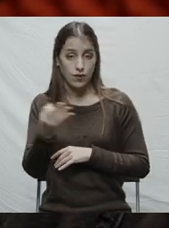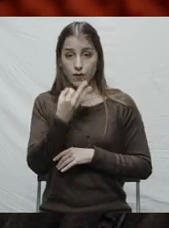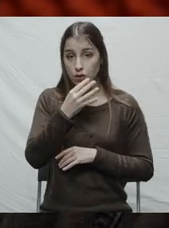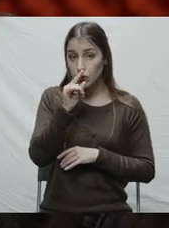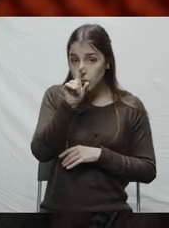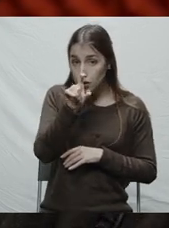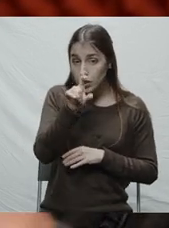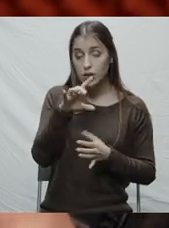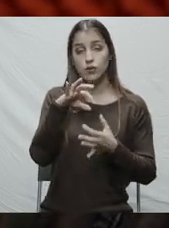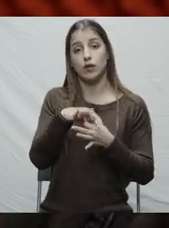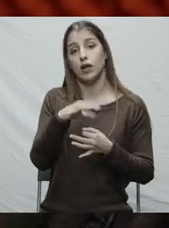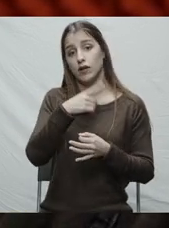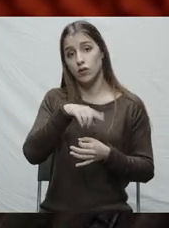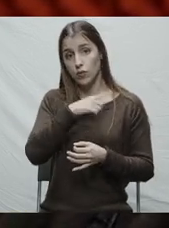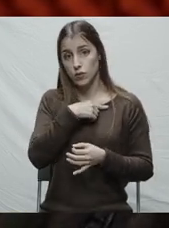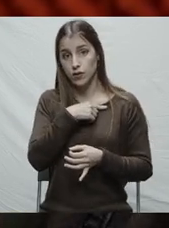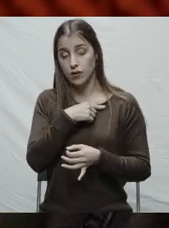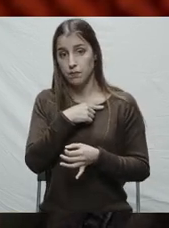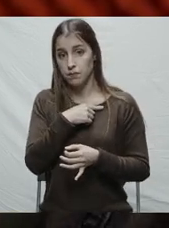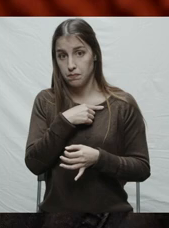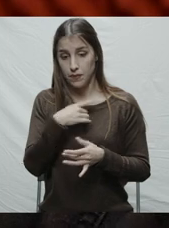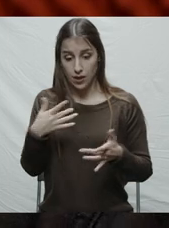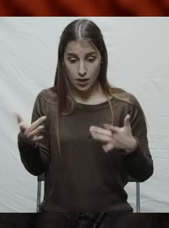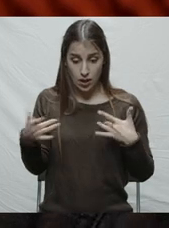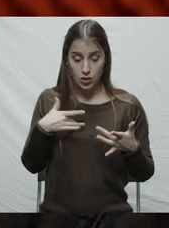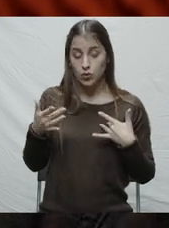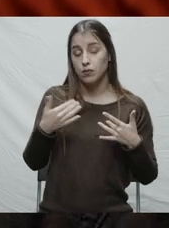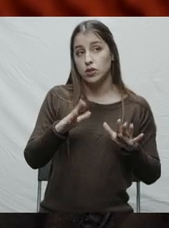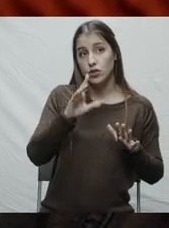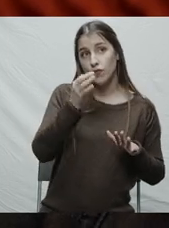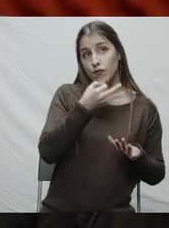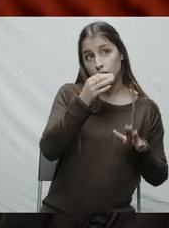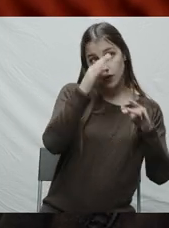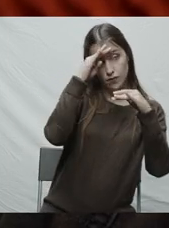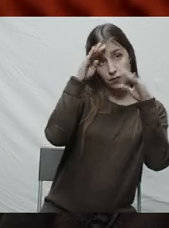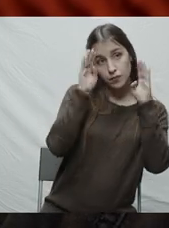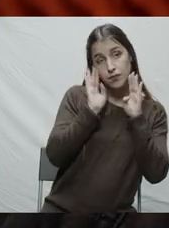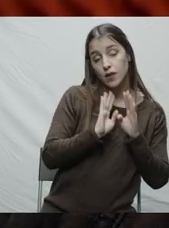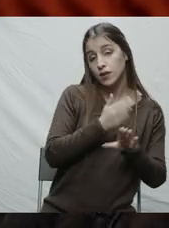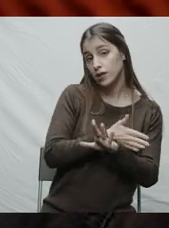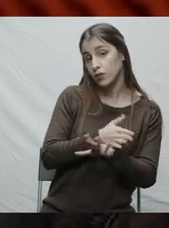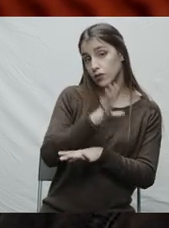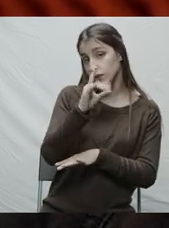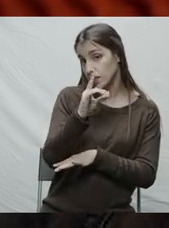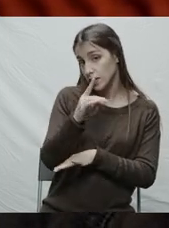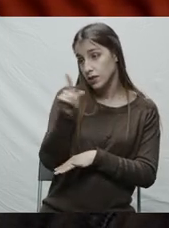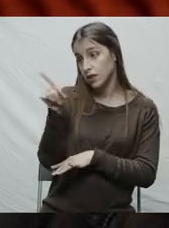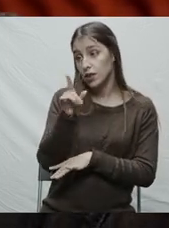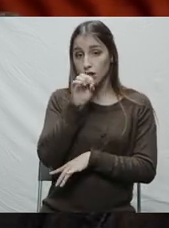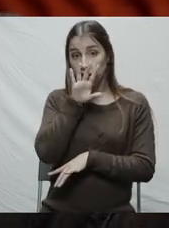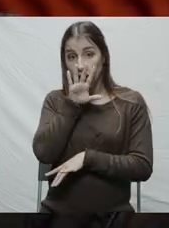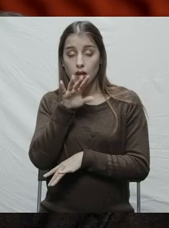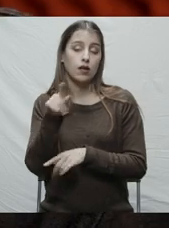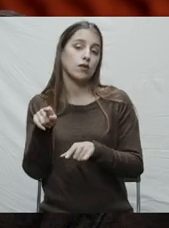peça, fala sobre uma freira do século XVI que o fascina, percebes? Ótimo, fantástico. É a ideia